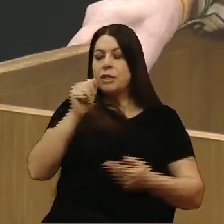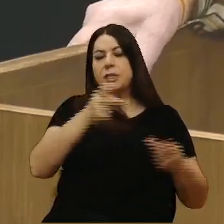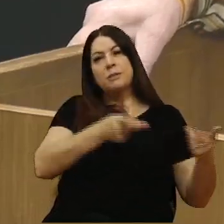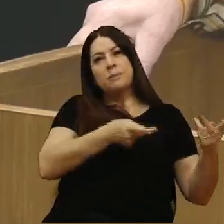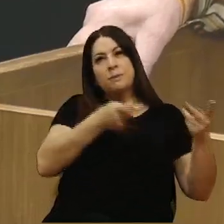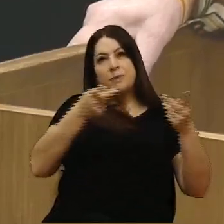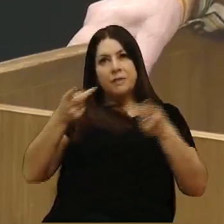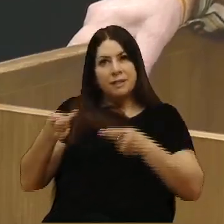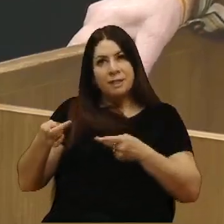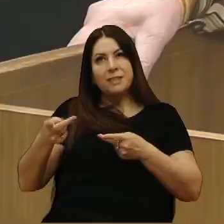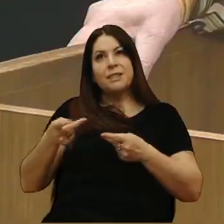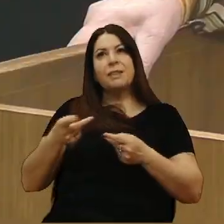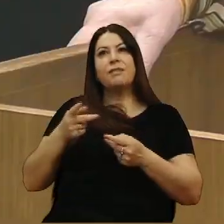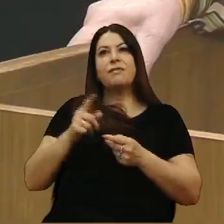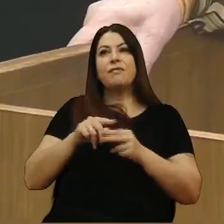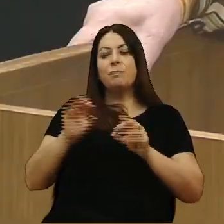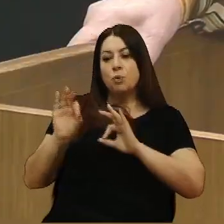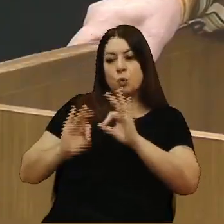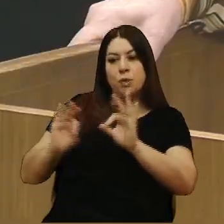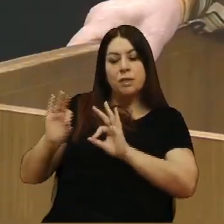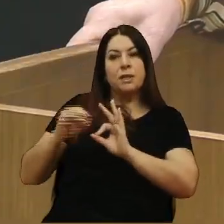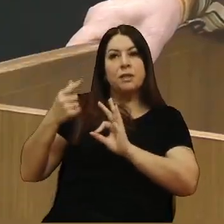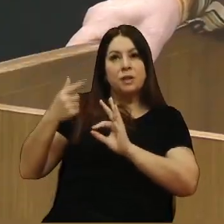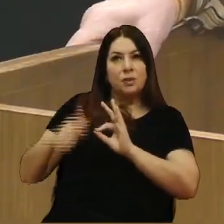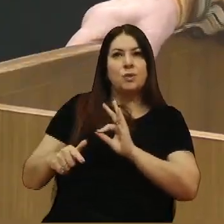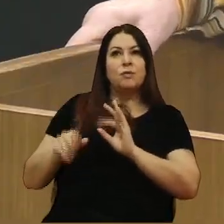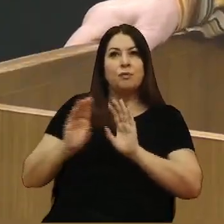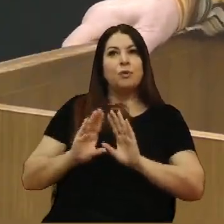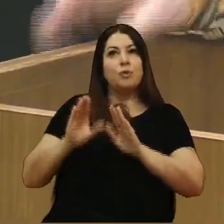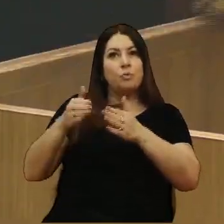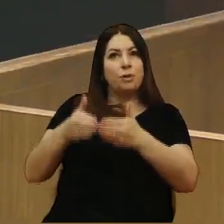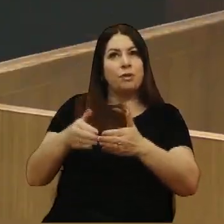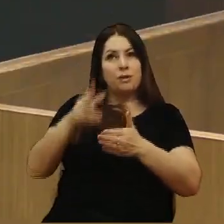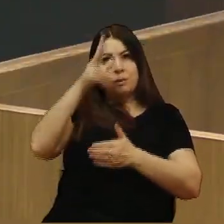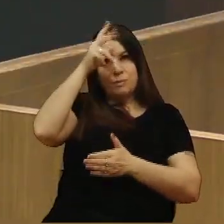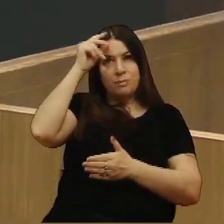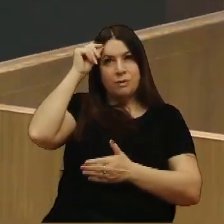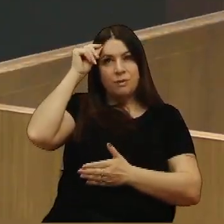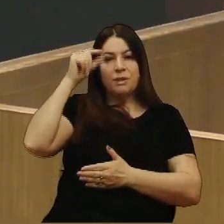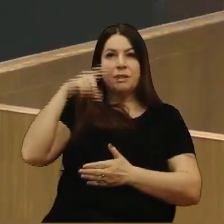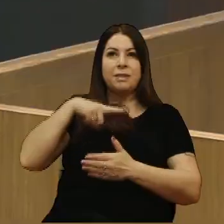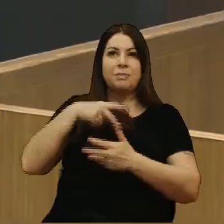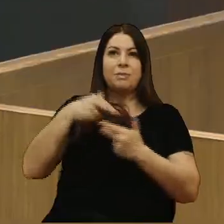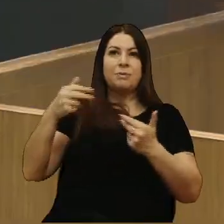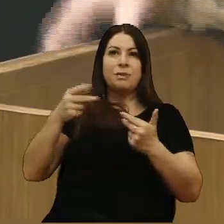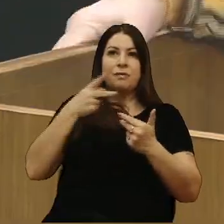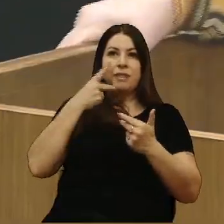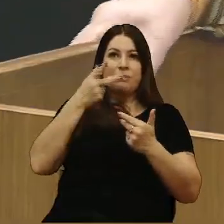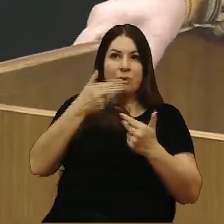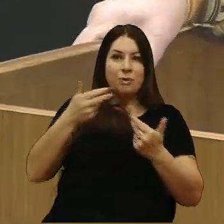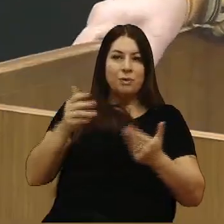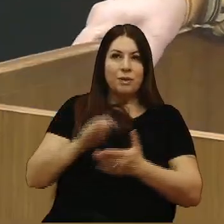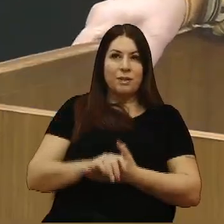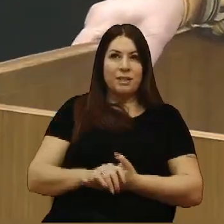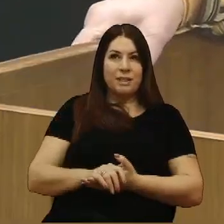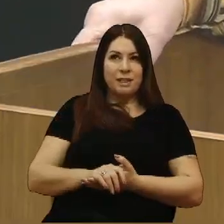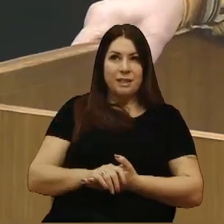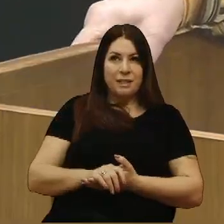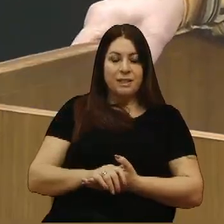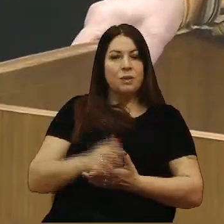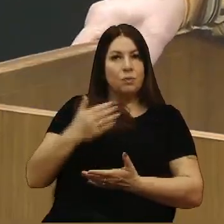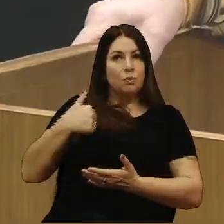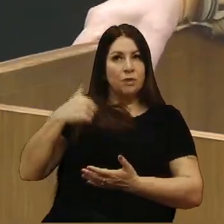visitem e vamos reorganizar o comitê municipal. Eu ainda tenho que dizer uma coisa. Quando